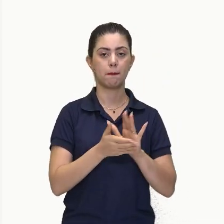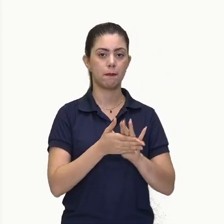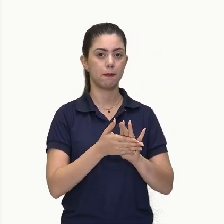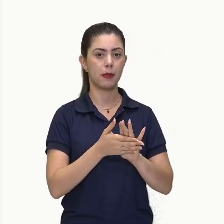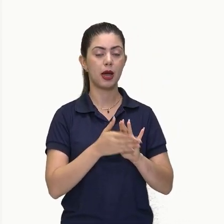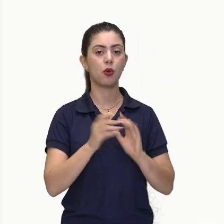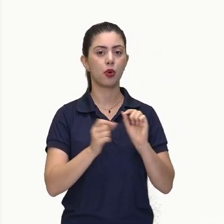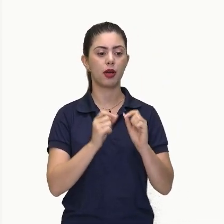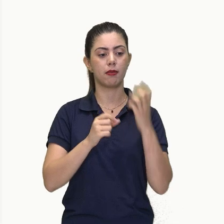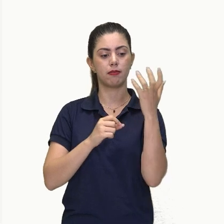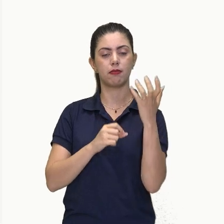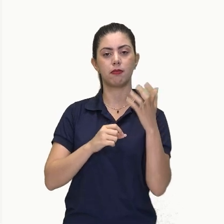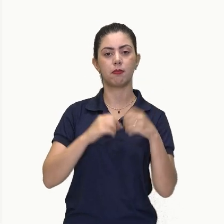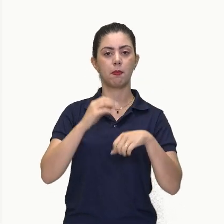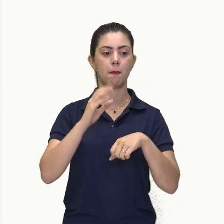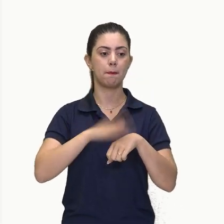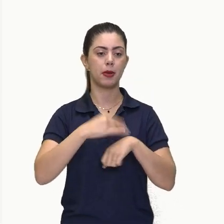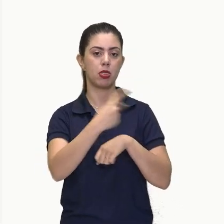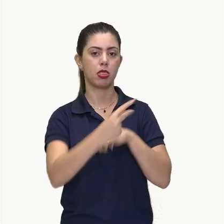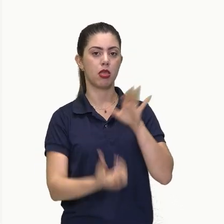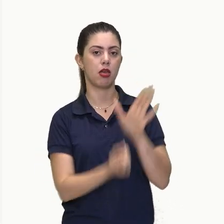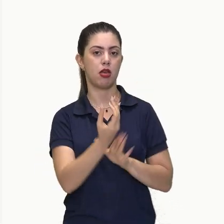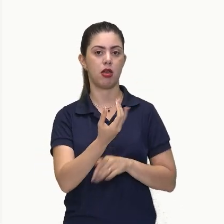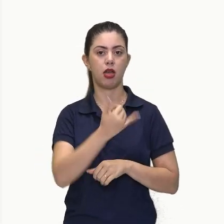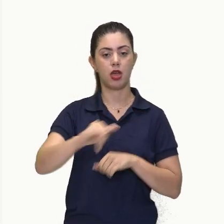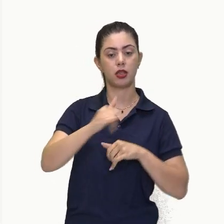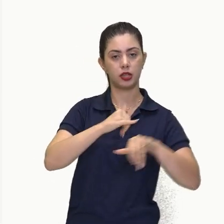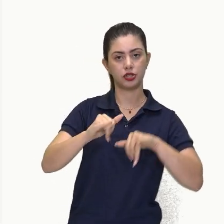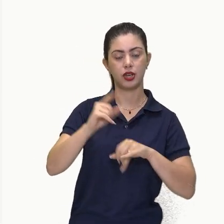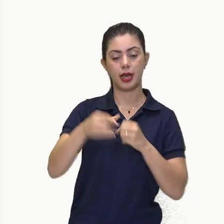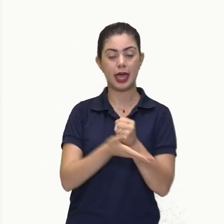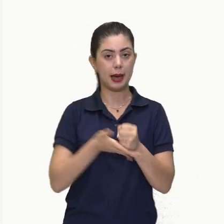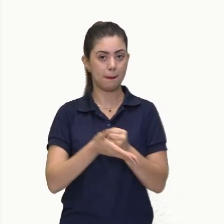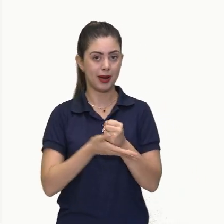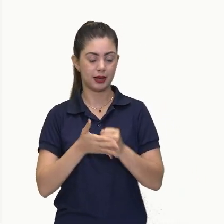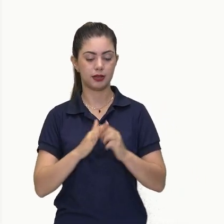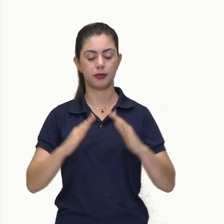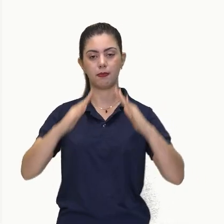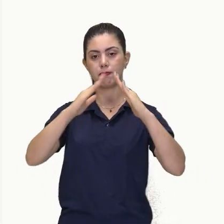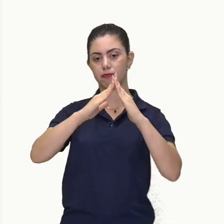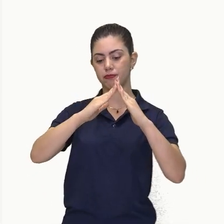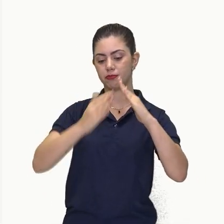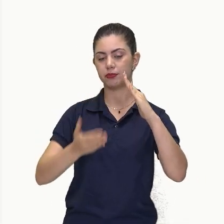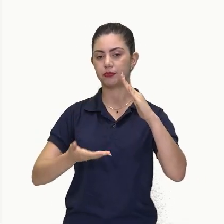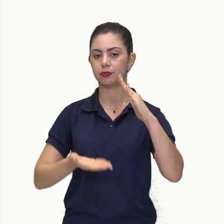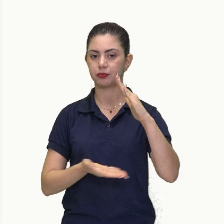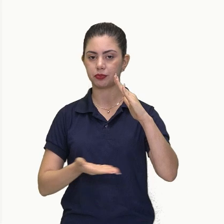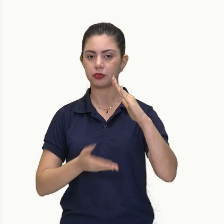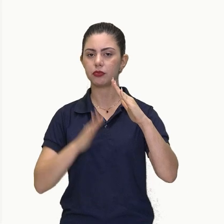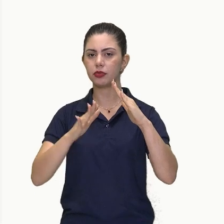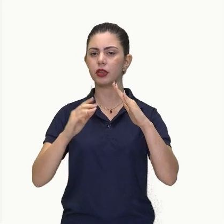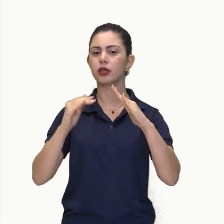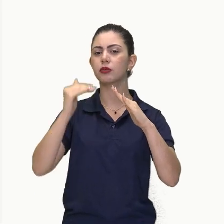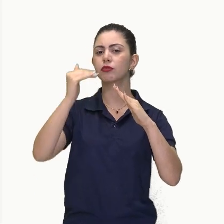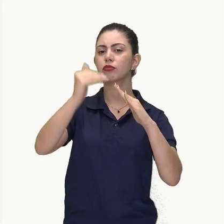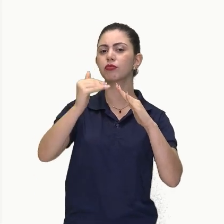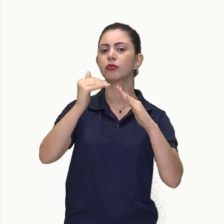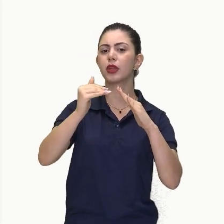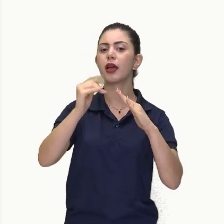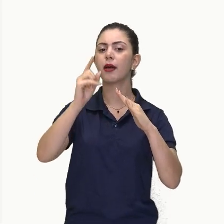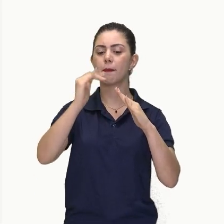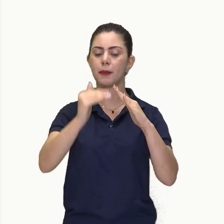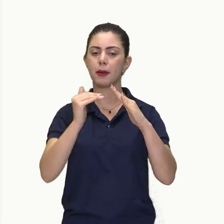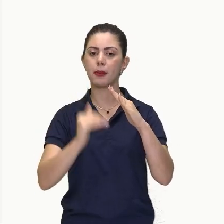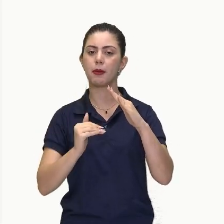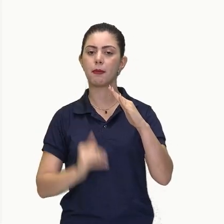geralmente vão estar aqui na base dessa pirâmide. Aqui eu posso ter uma representação por biomassa, né, que